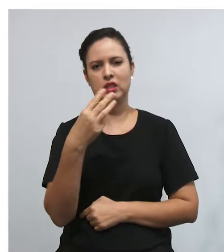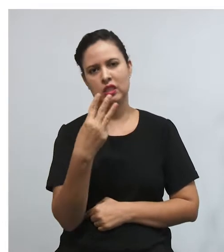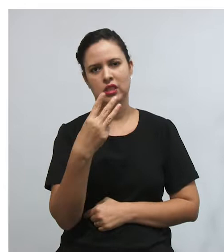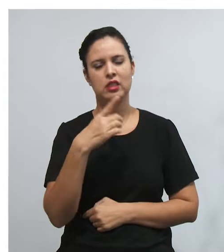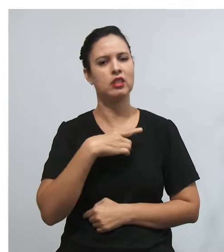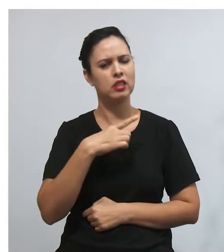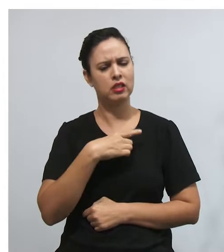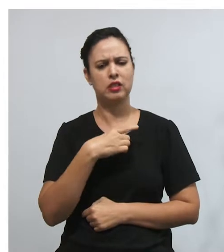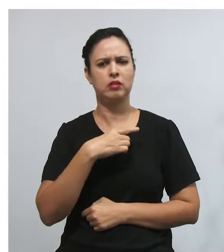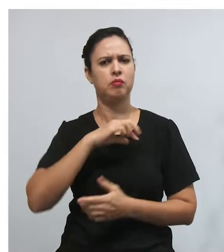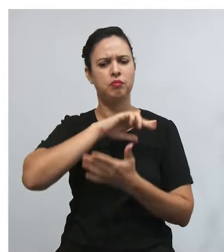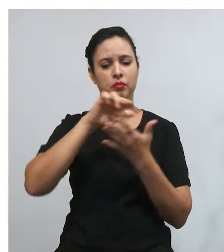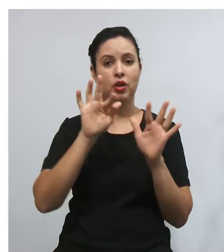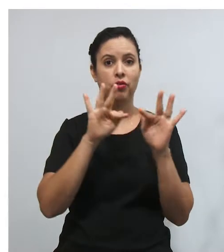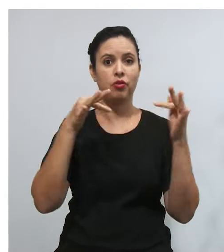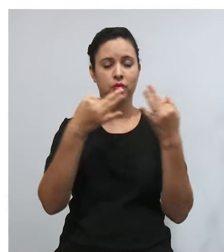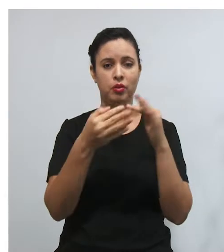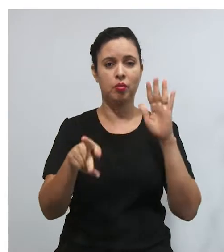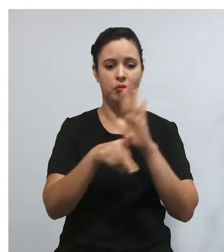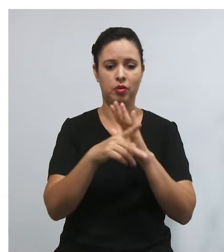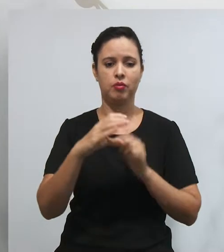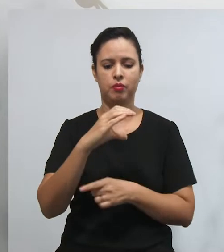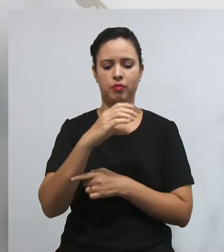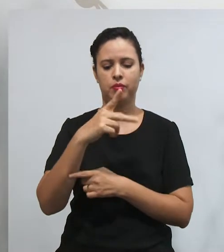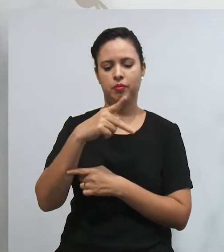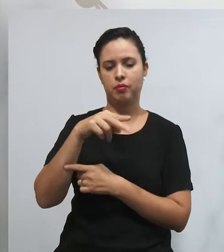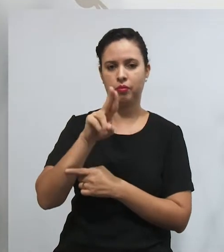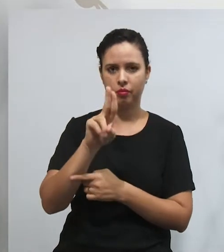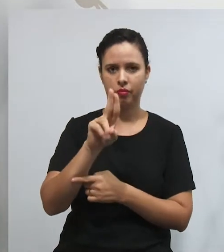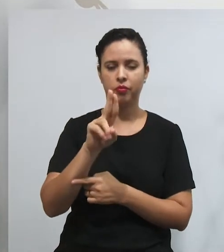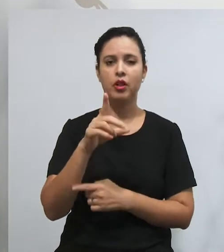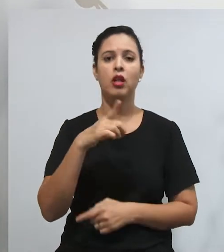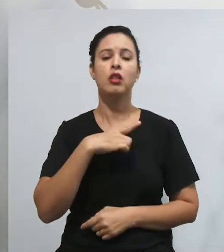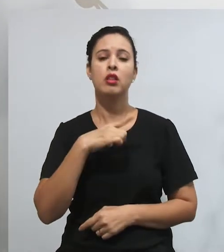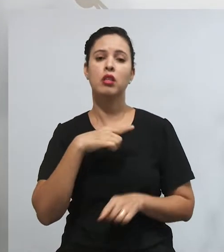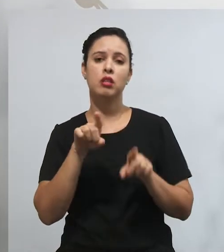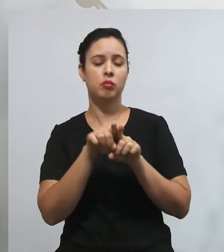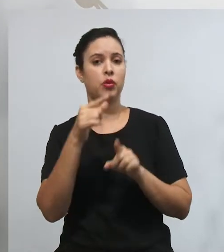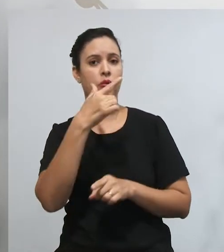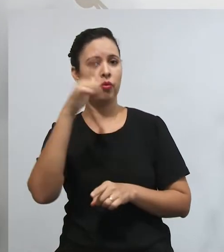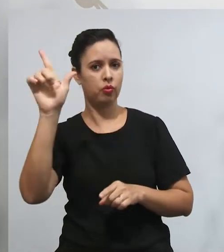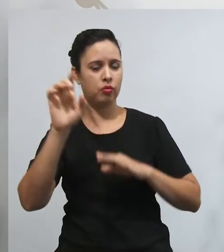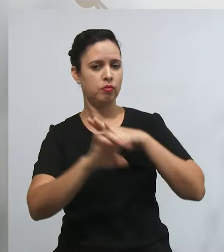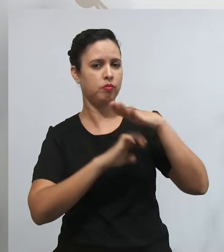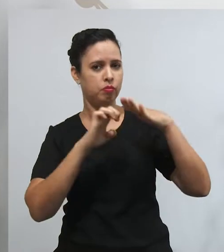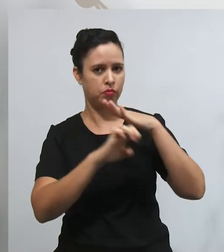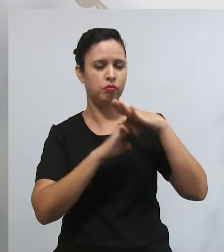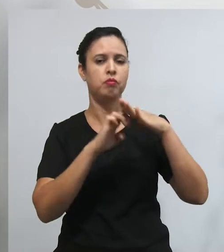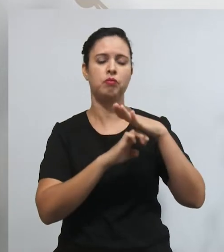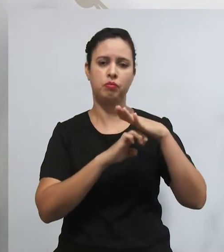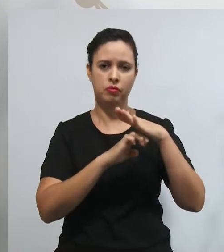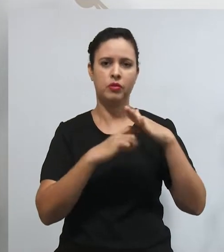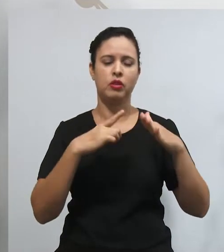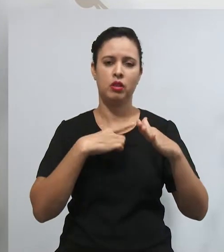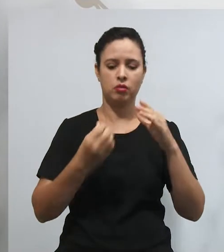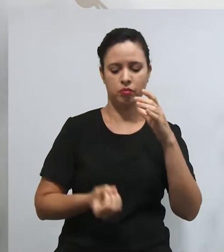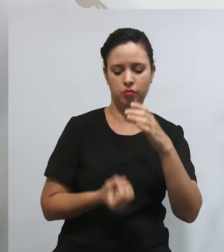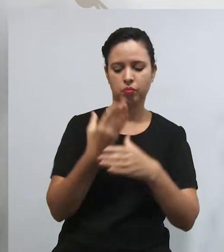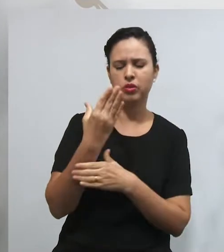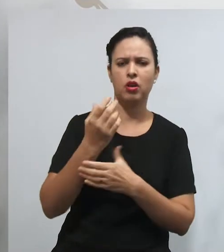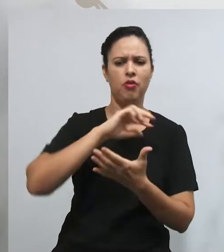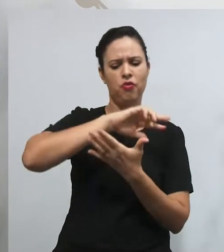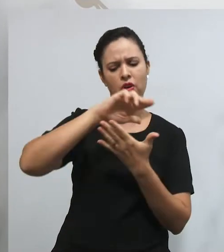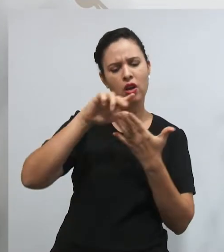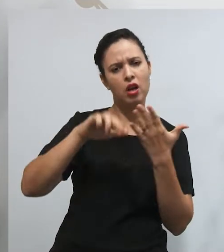aí a família de processadores da Intel, mas temos também a outra fabricante, a AMD também, muito boa, que geram